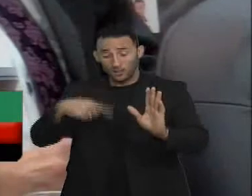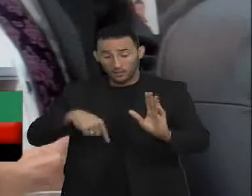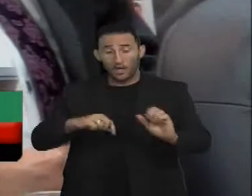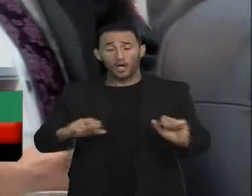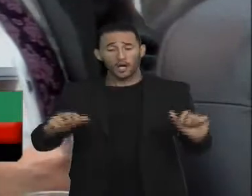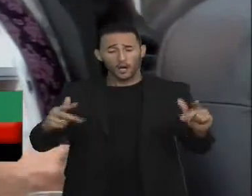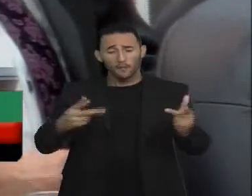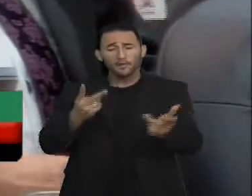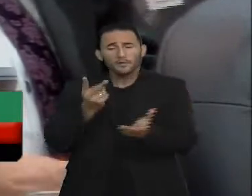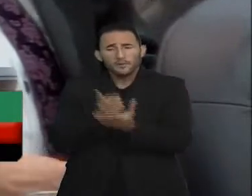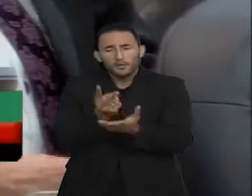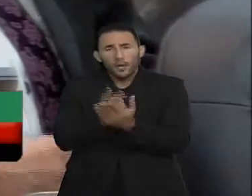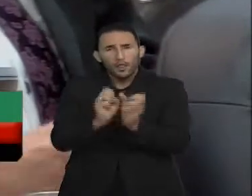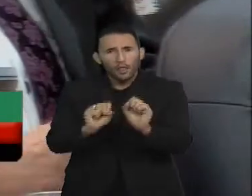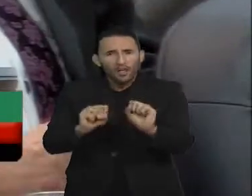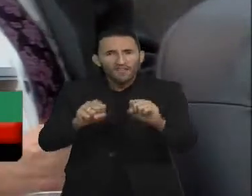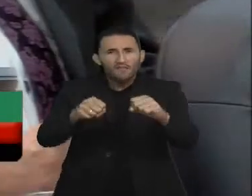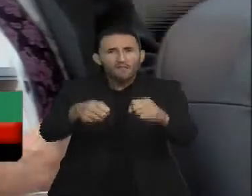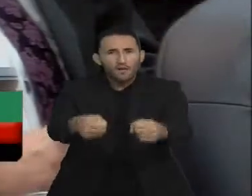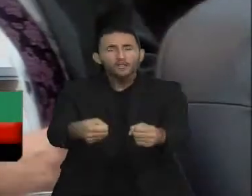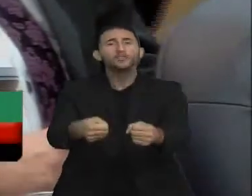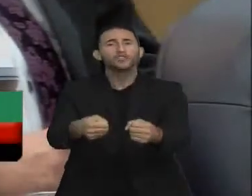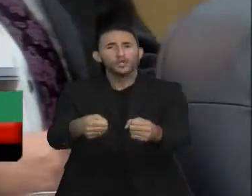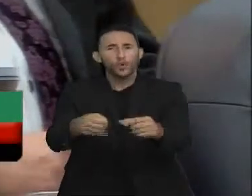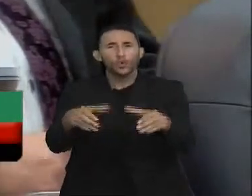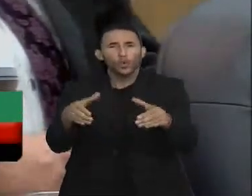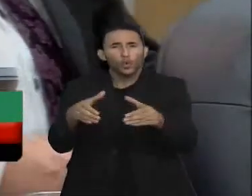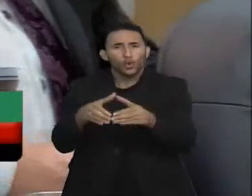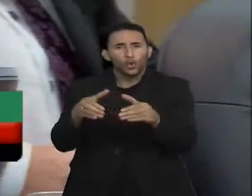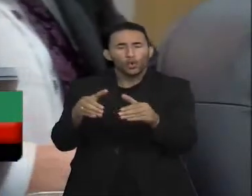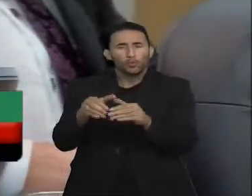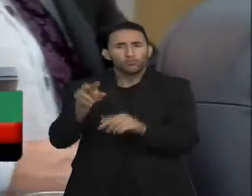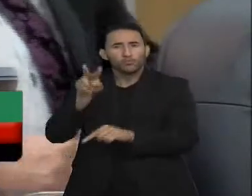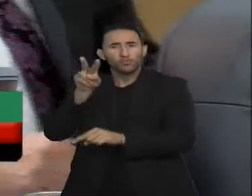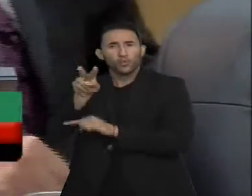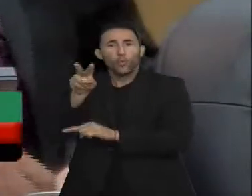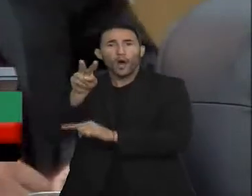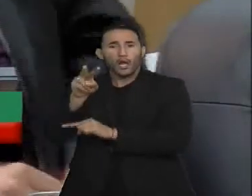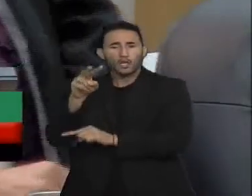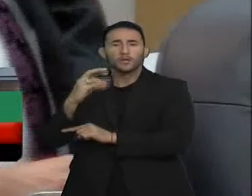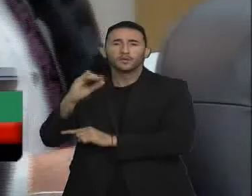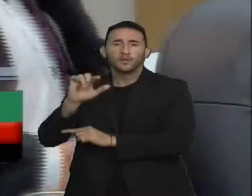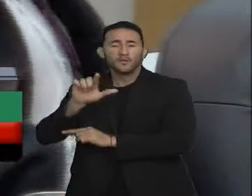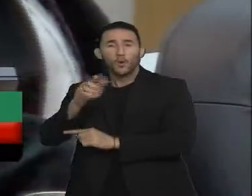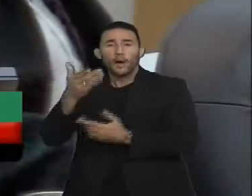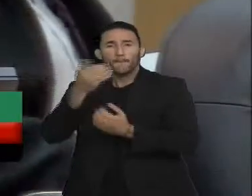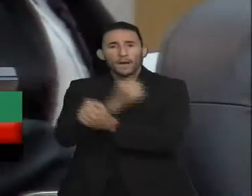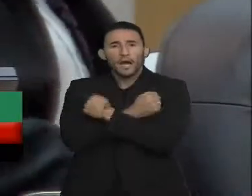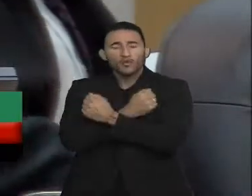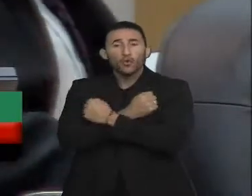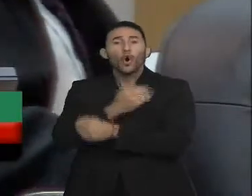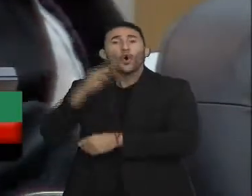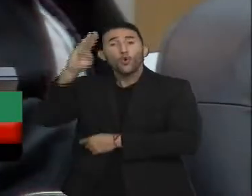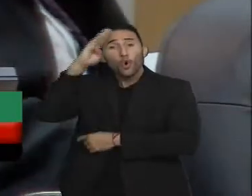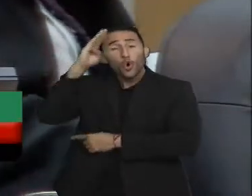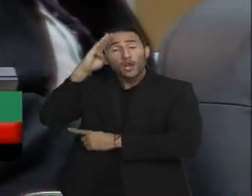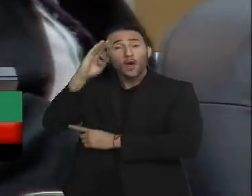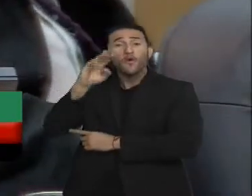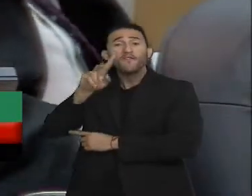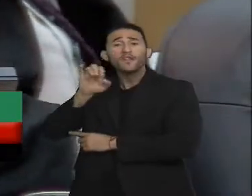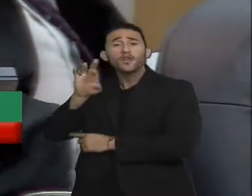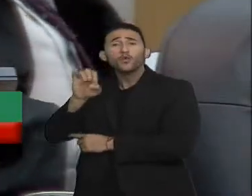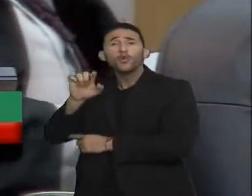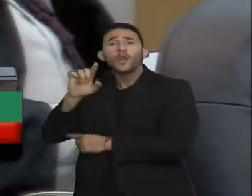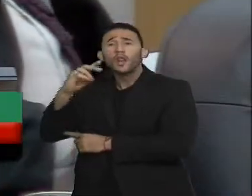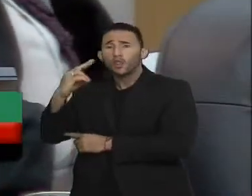vai defender essa guarda honrada. Quero mandar um abraço ao Coronel Virgulino, ao nosso comandante que está